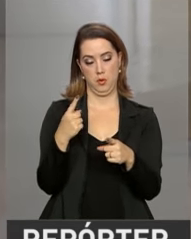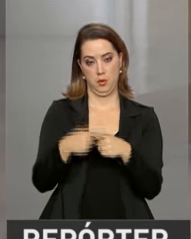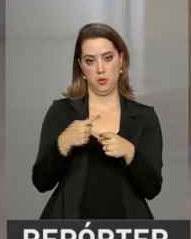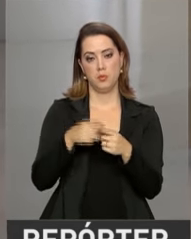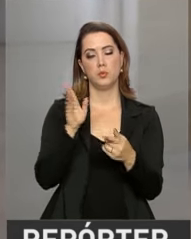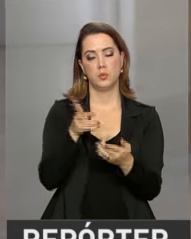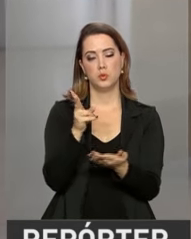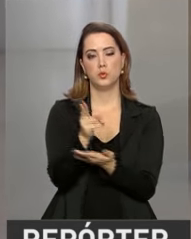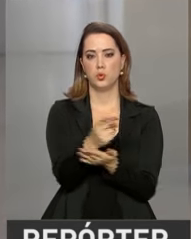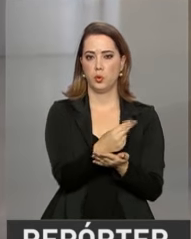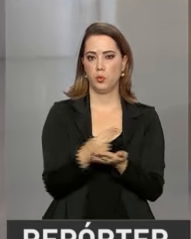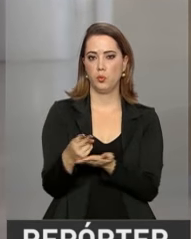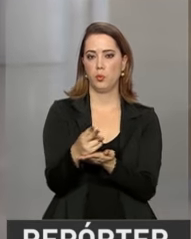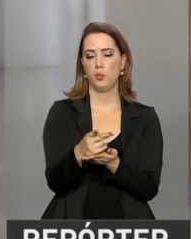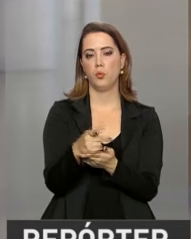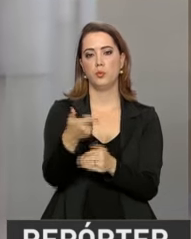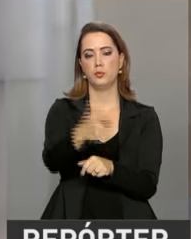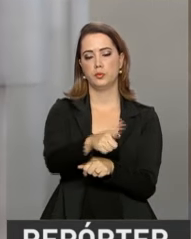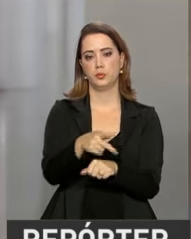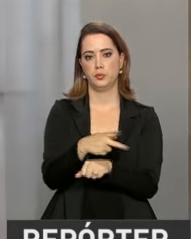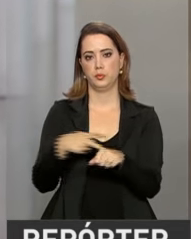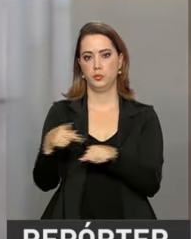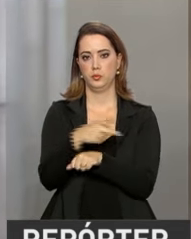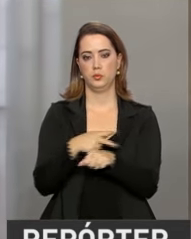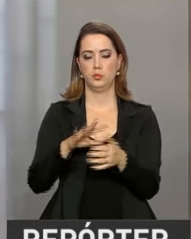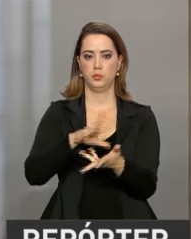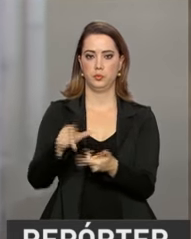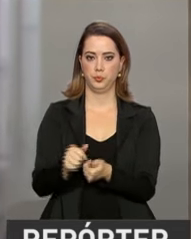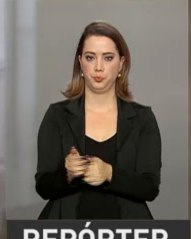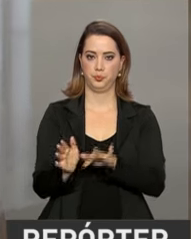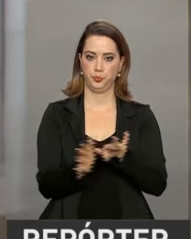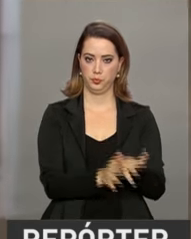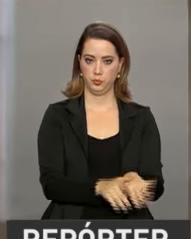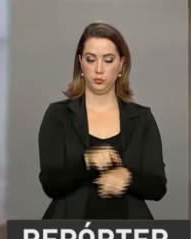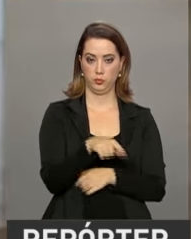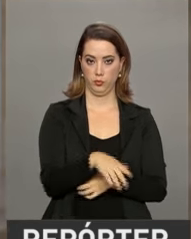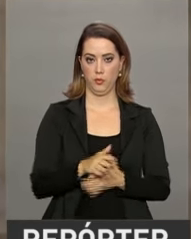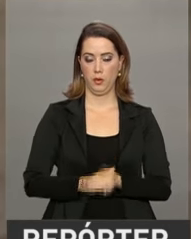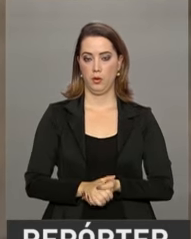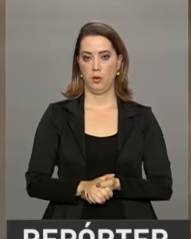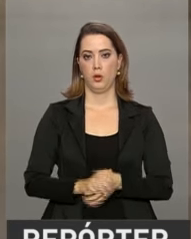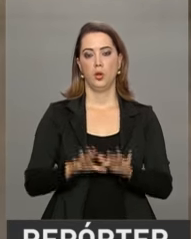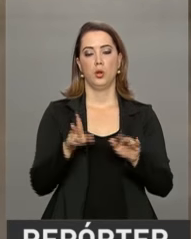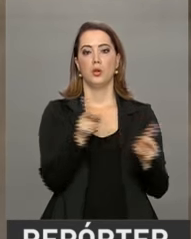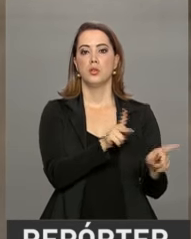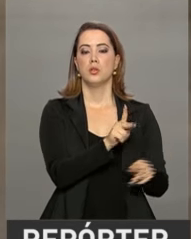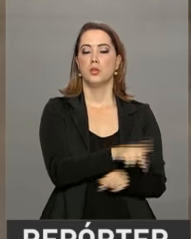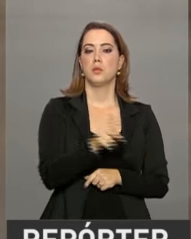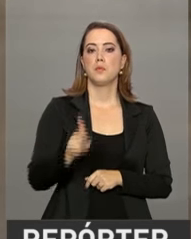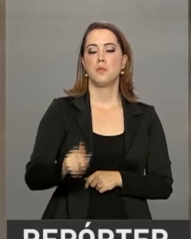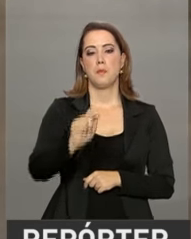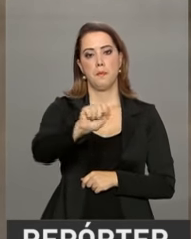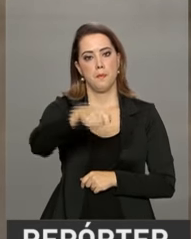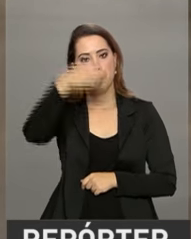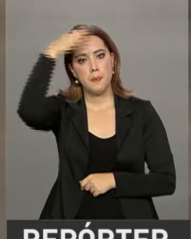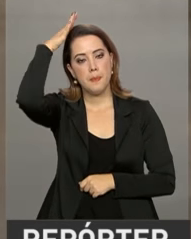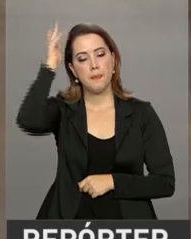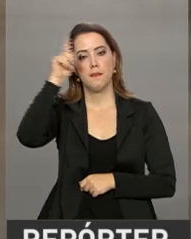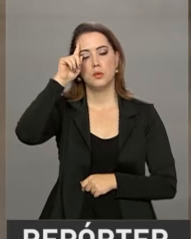um pouco de assunto, Daniele, o presidente exercício Michel Temer, neste domingo, ele determinou ao Ministério das